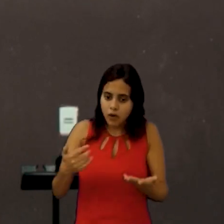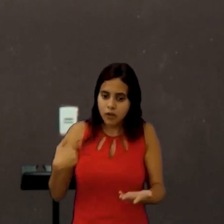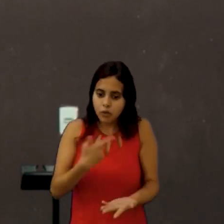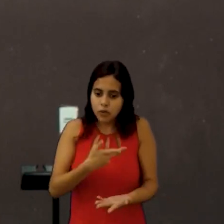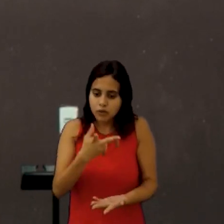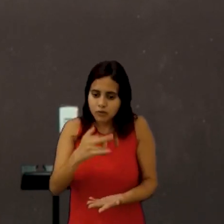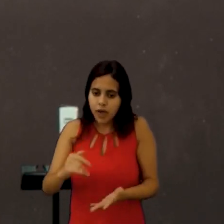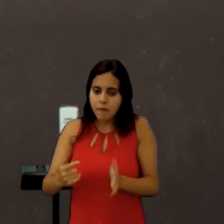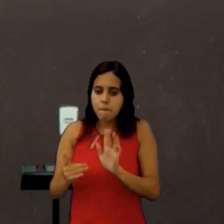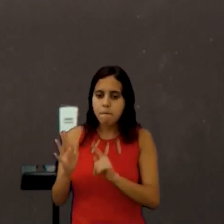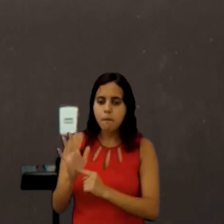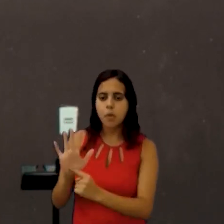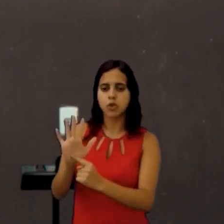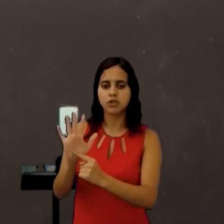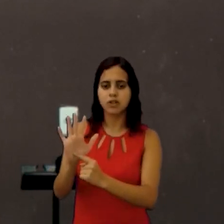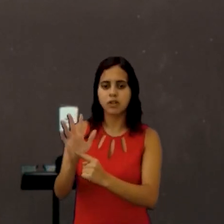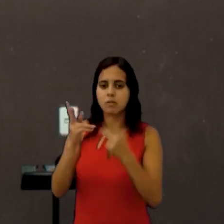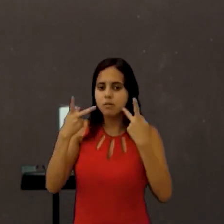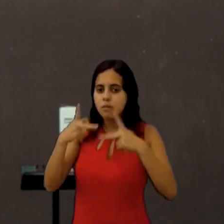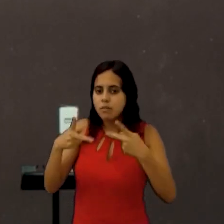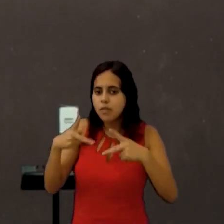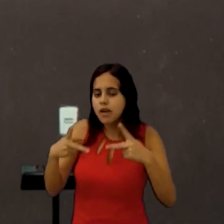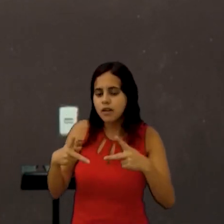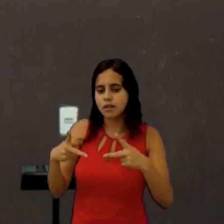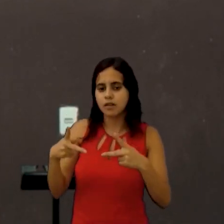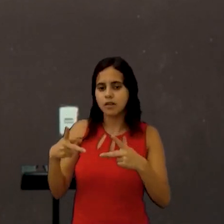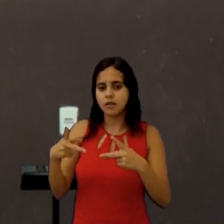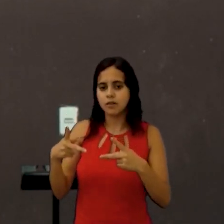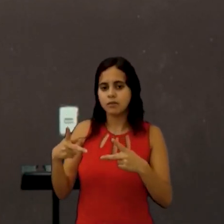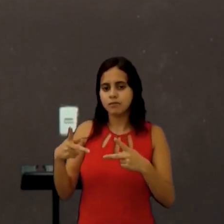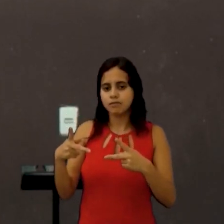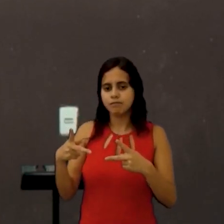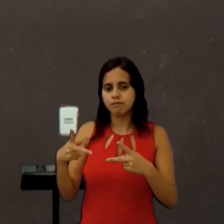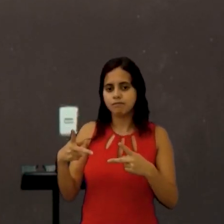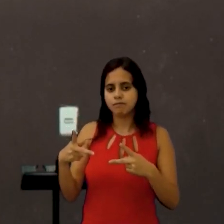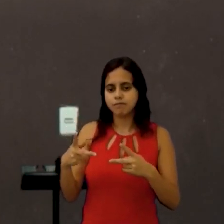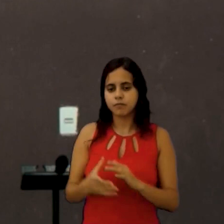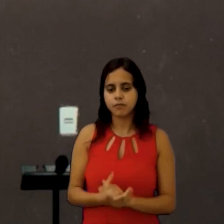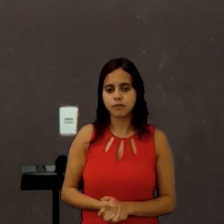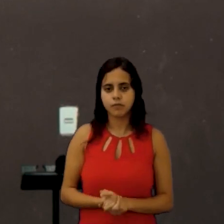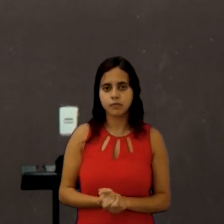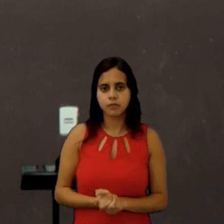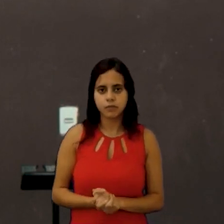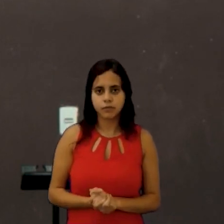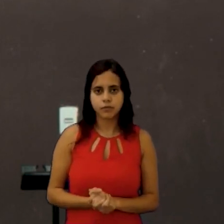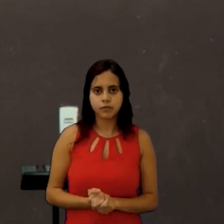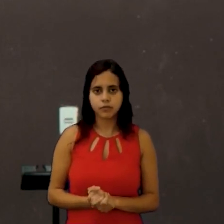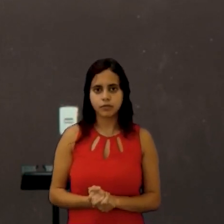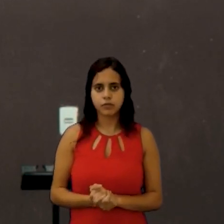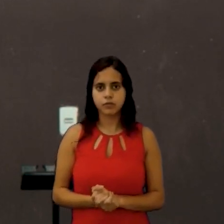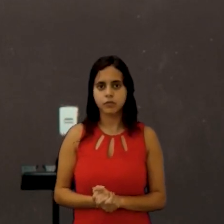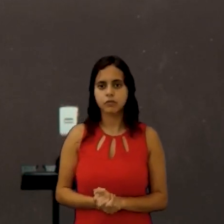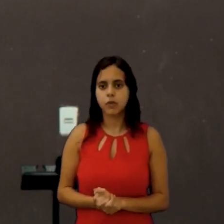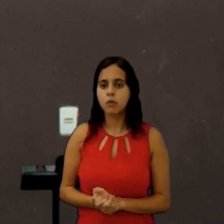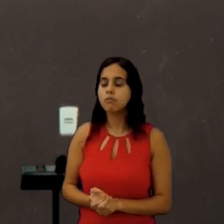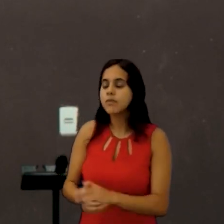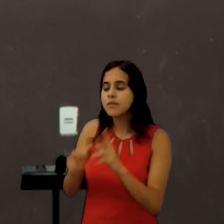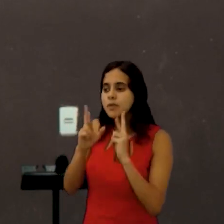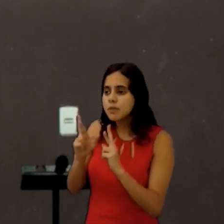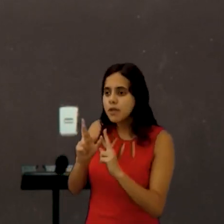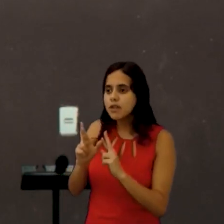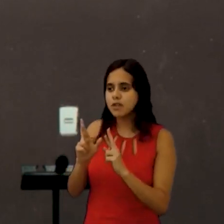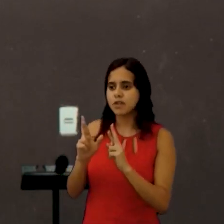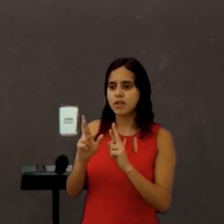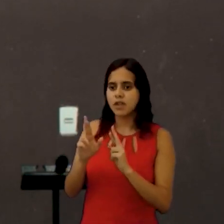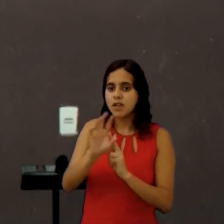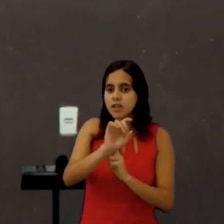as pessoas, mas somos plenamente conhecidos por Deus, e espero que também sejamos